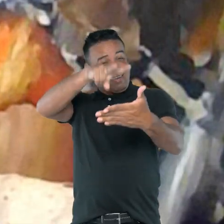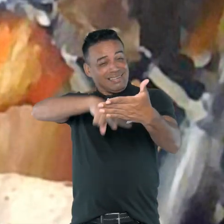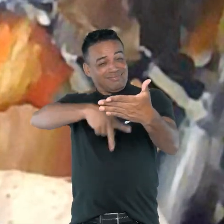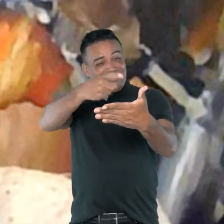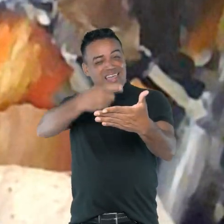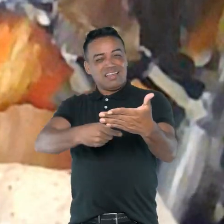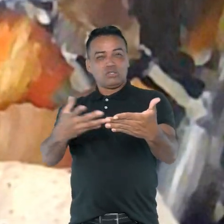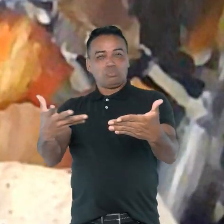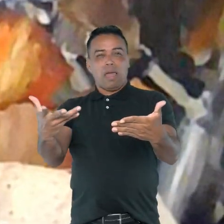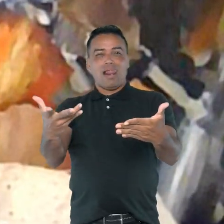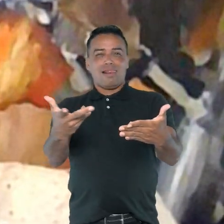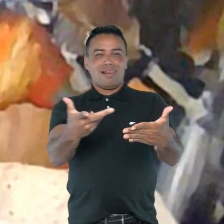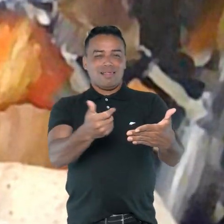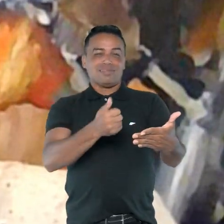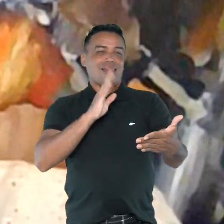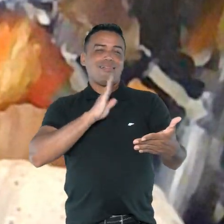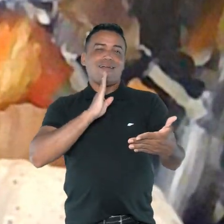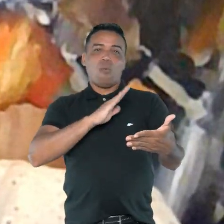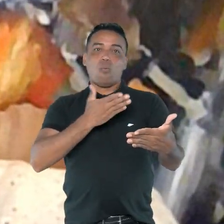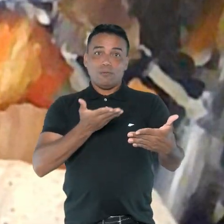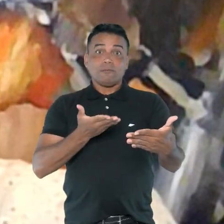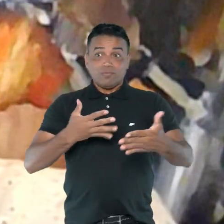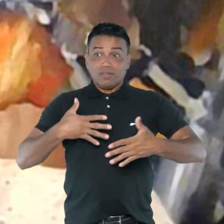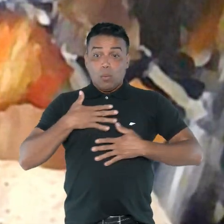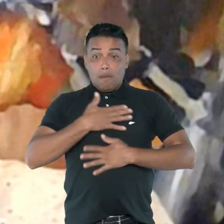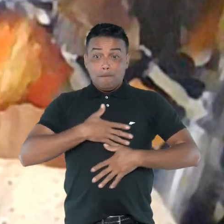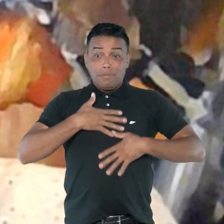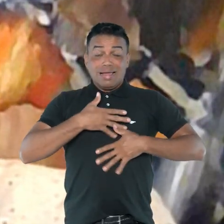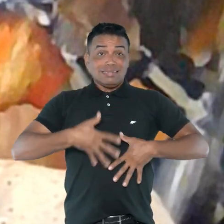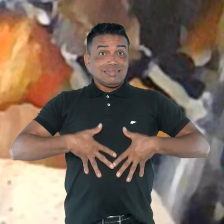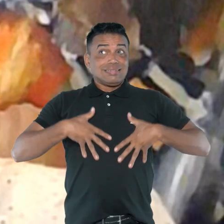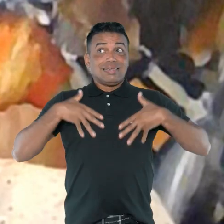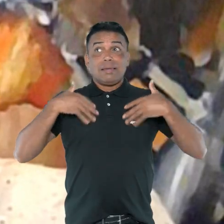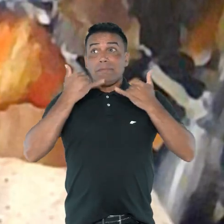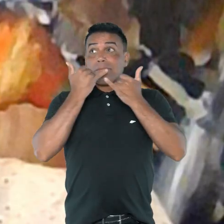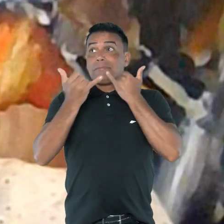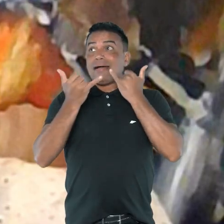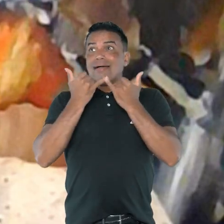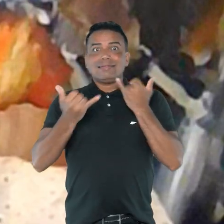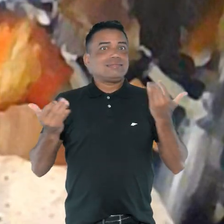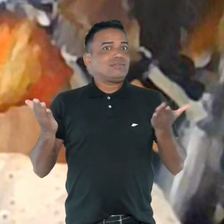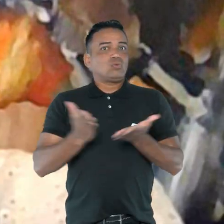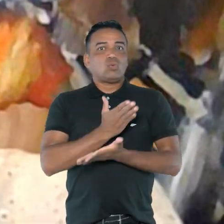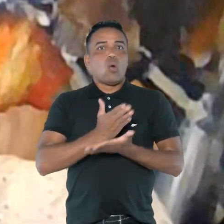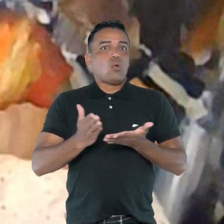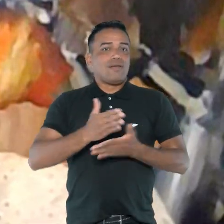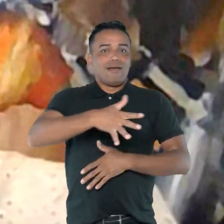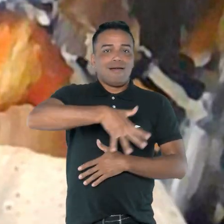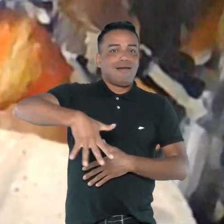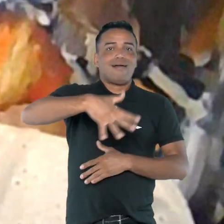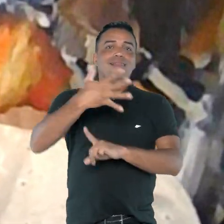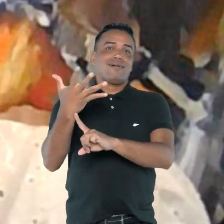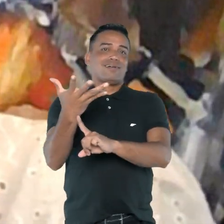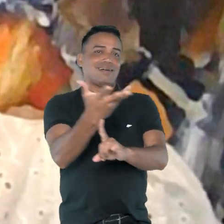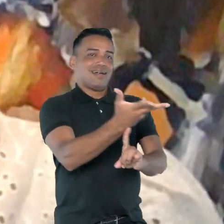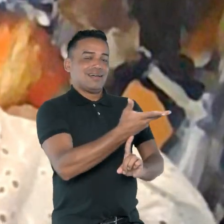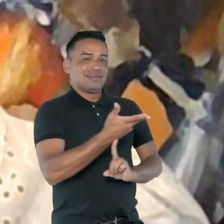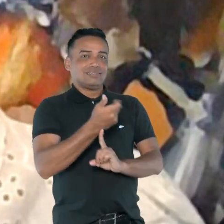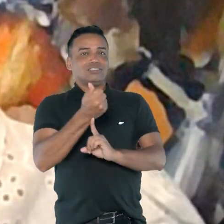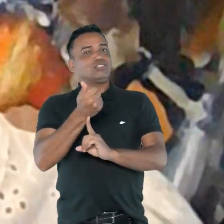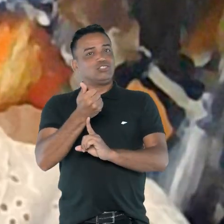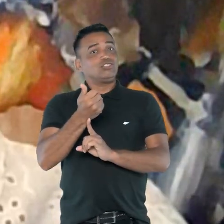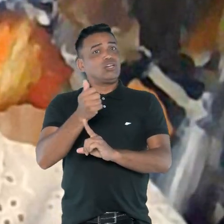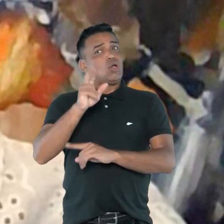tá legal. E eu acho que é um prazer parecido com qualquer artista